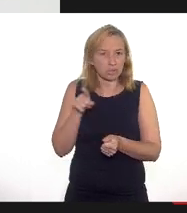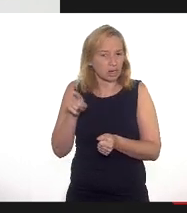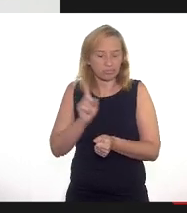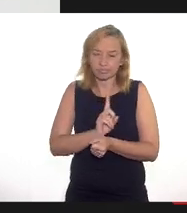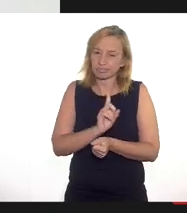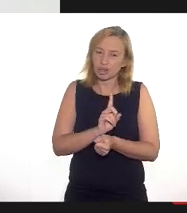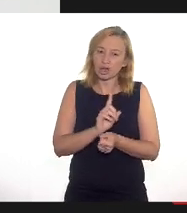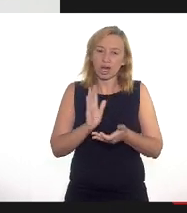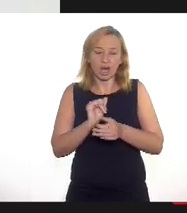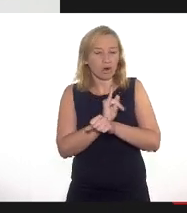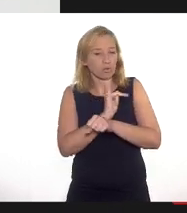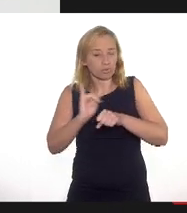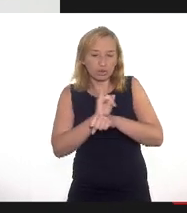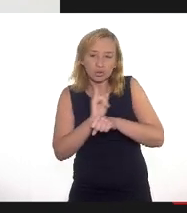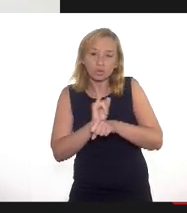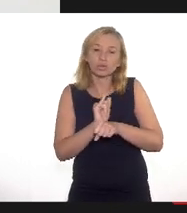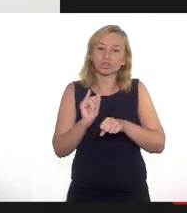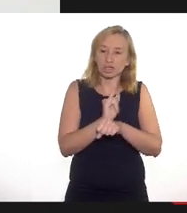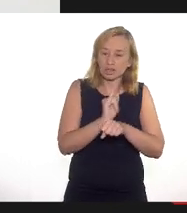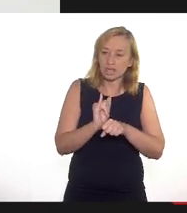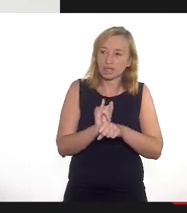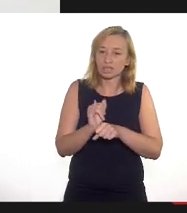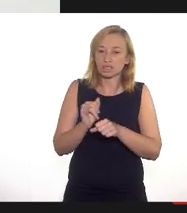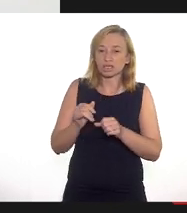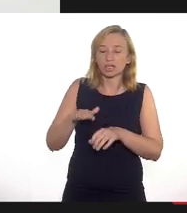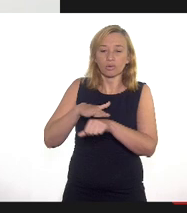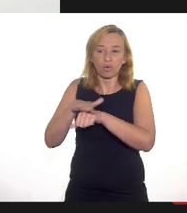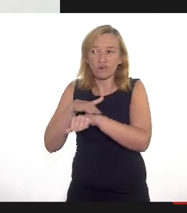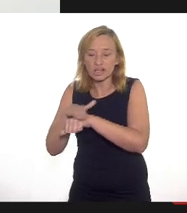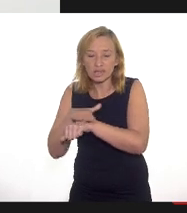coisas a gente sentava para ajustar, mas, em geral,